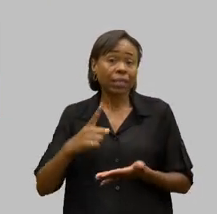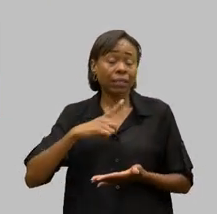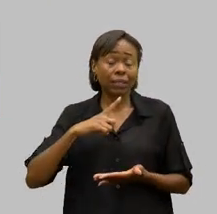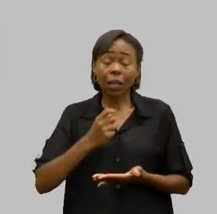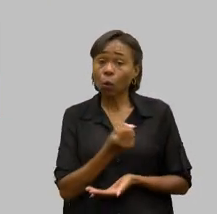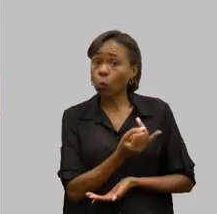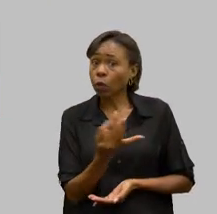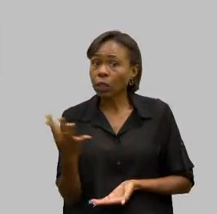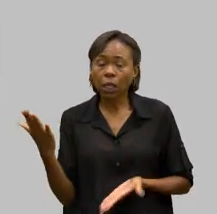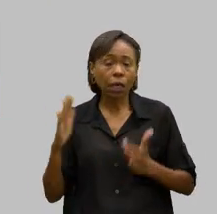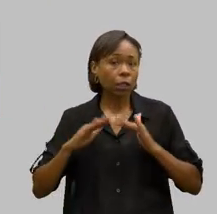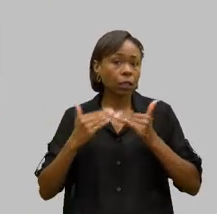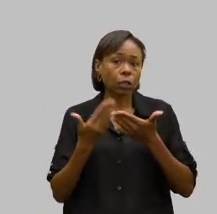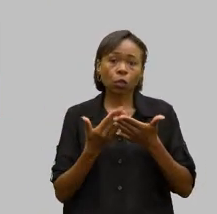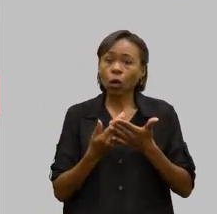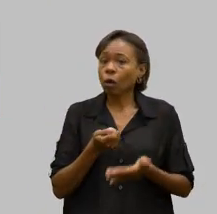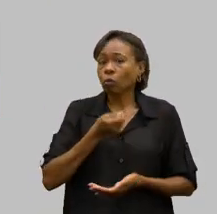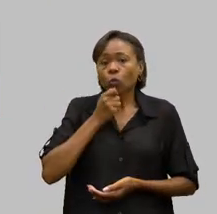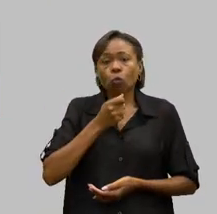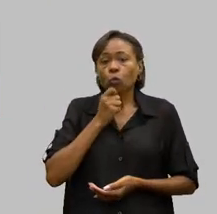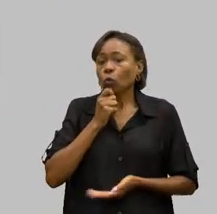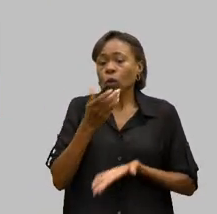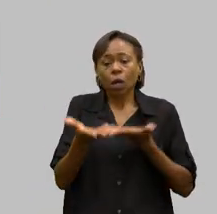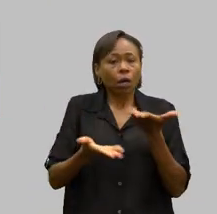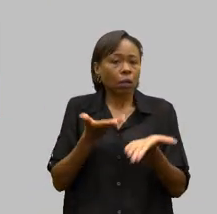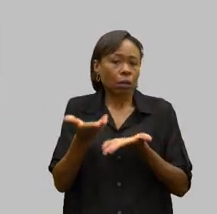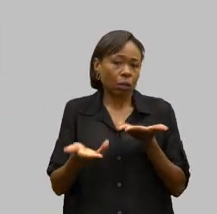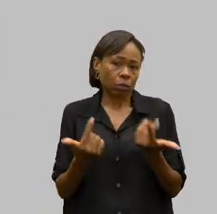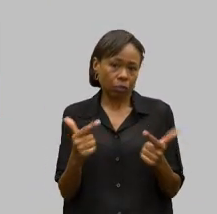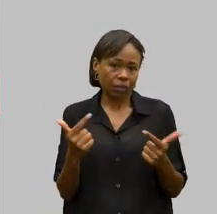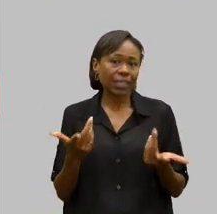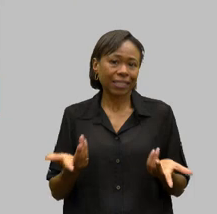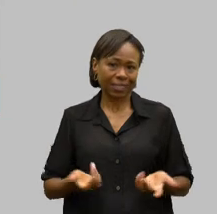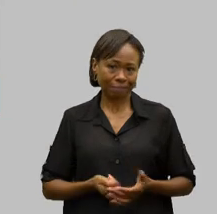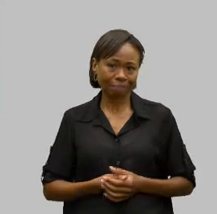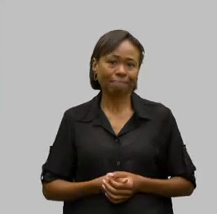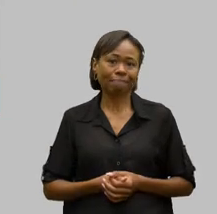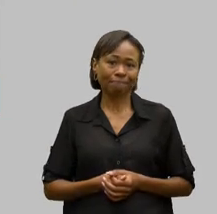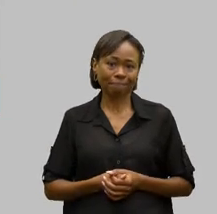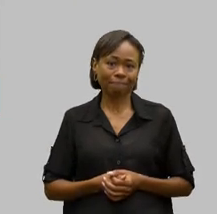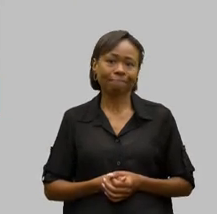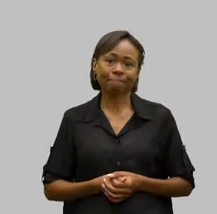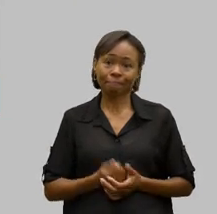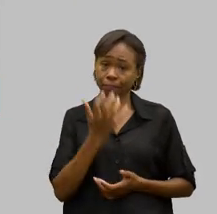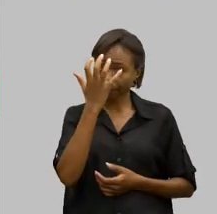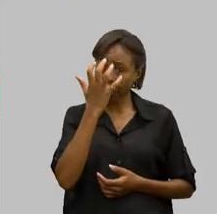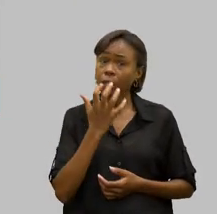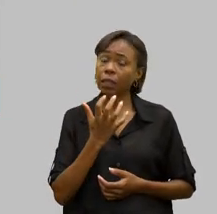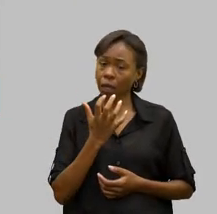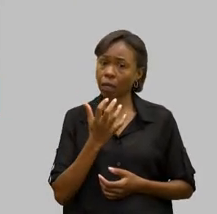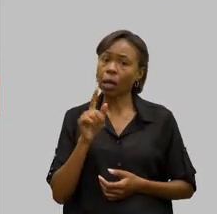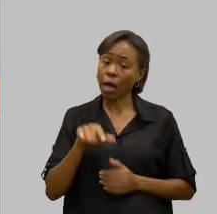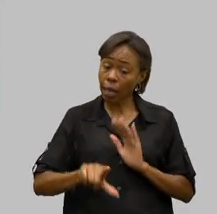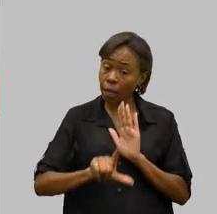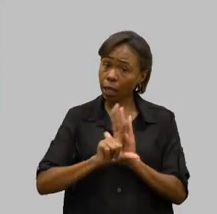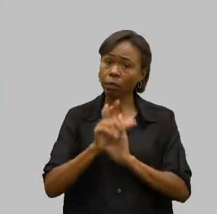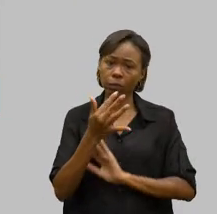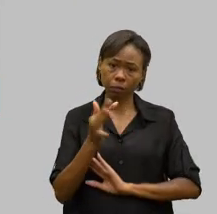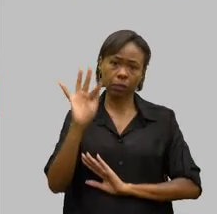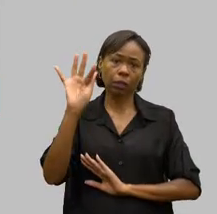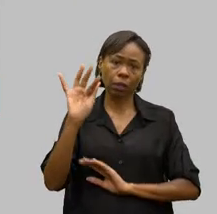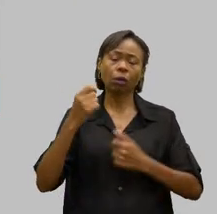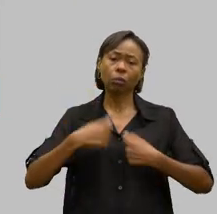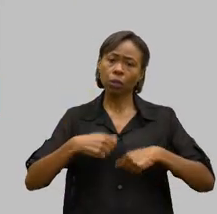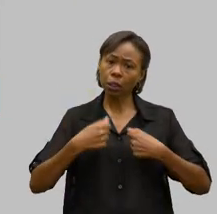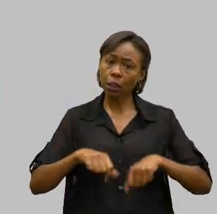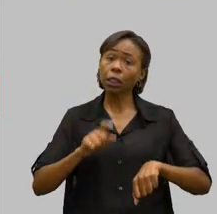de escolas que não estão sendo atendidas. Então, isso é sério, isso é descumprimento de lei federal. Então, a gente precisa ter